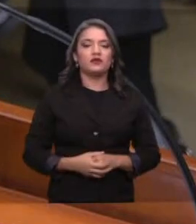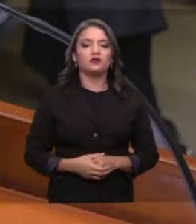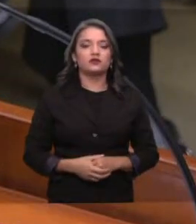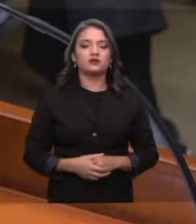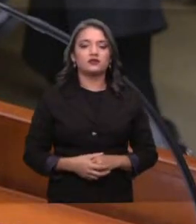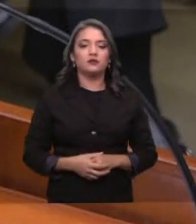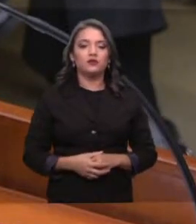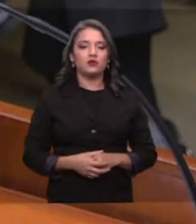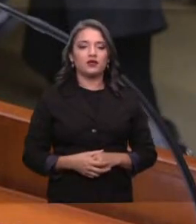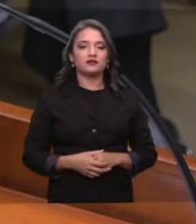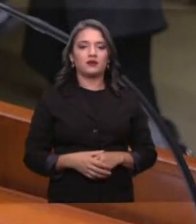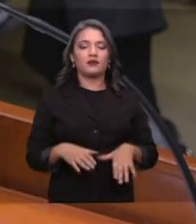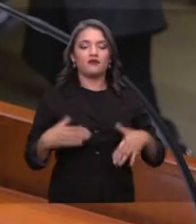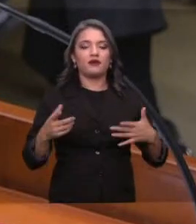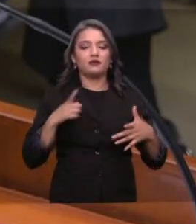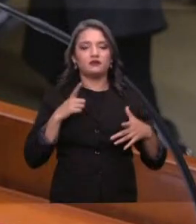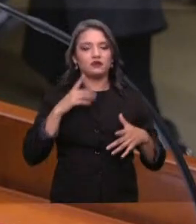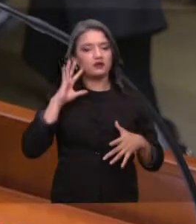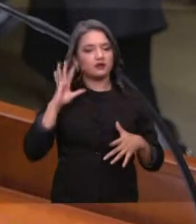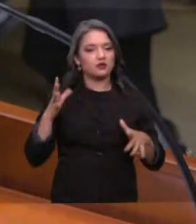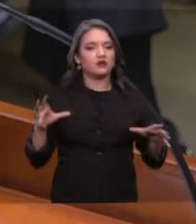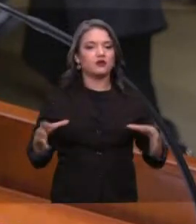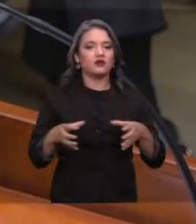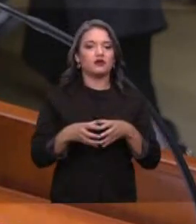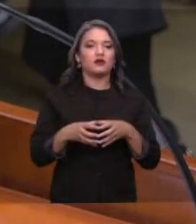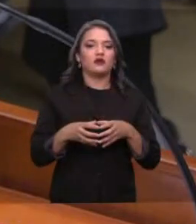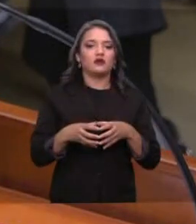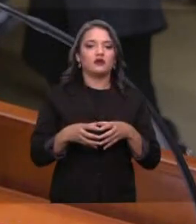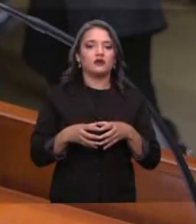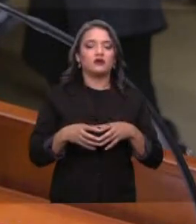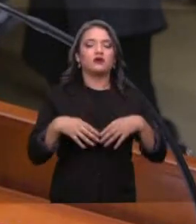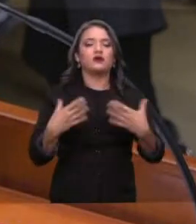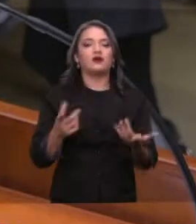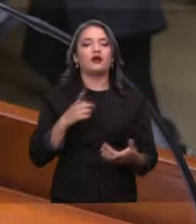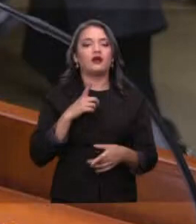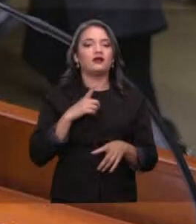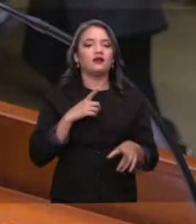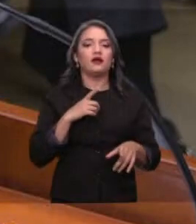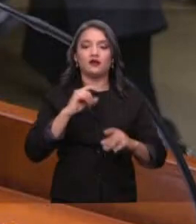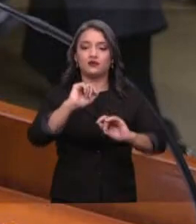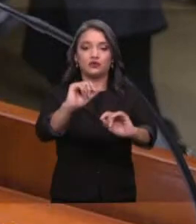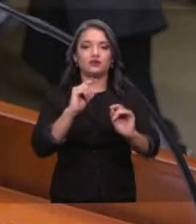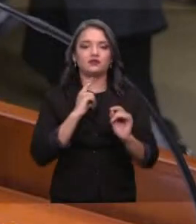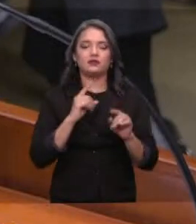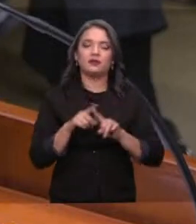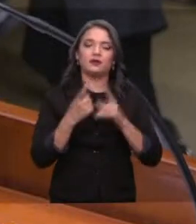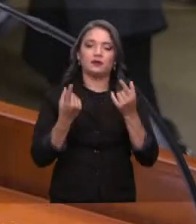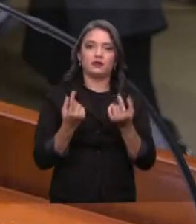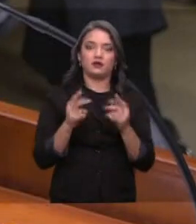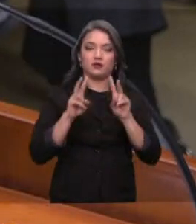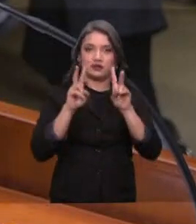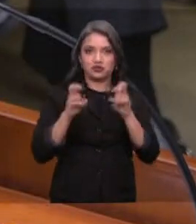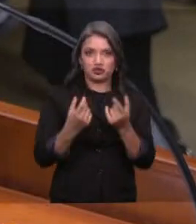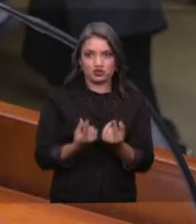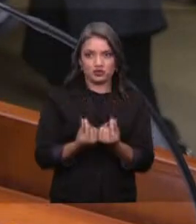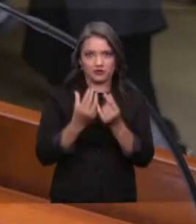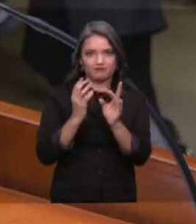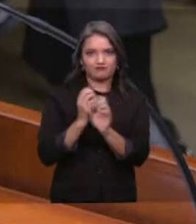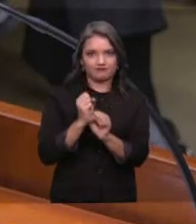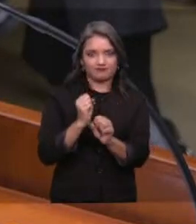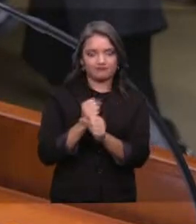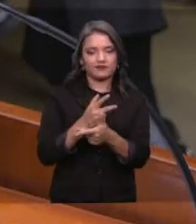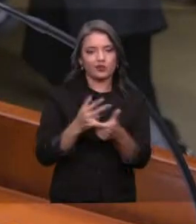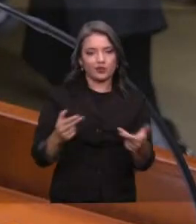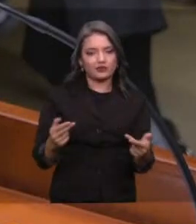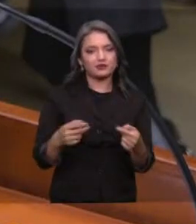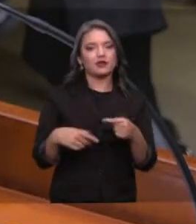tomadas de forma coletiva. Quanto à questão orçamentária, tão colocada pelos colegas,